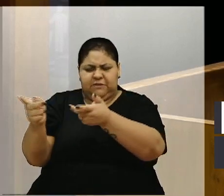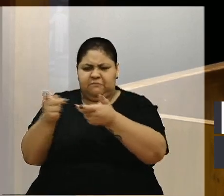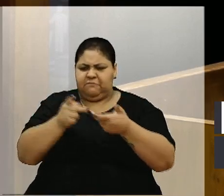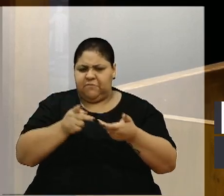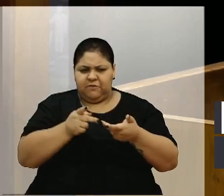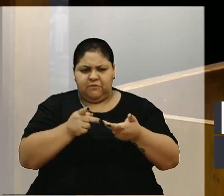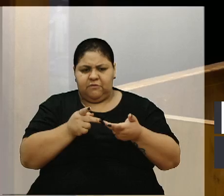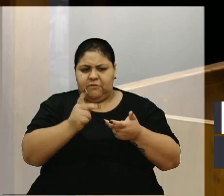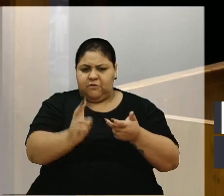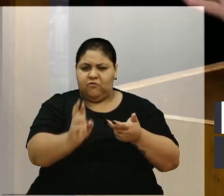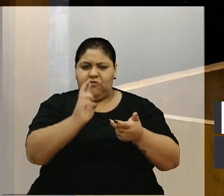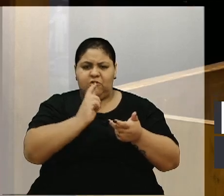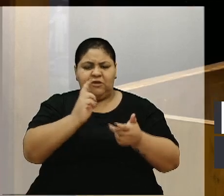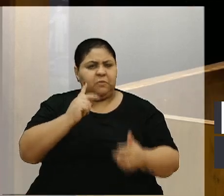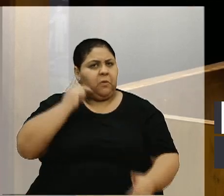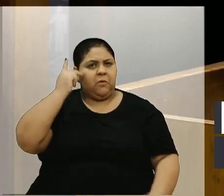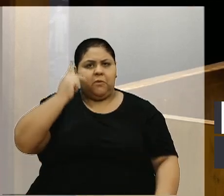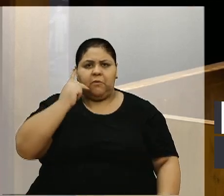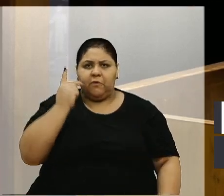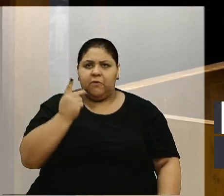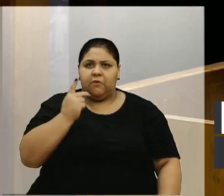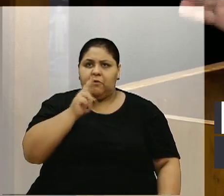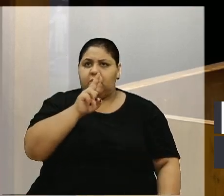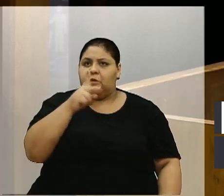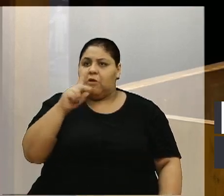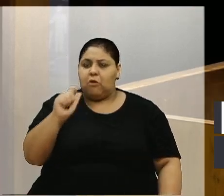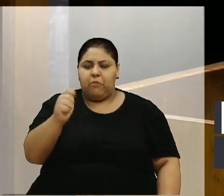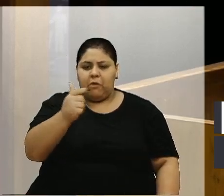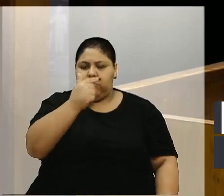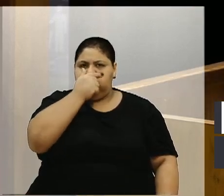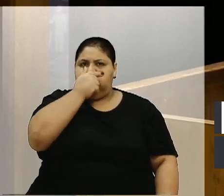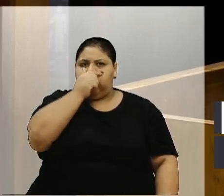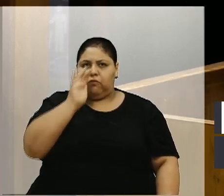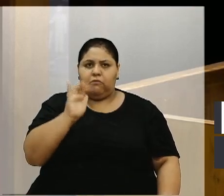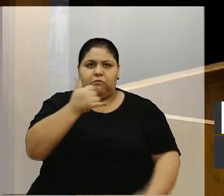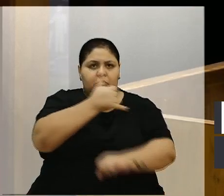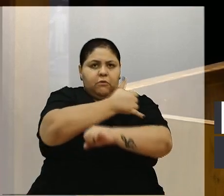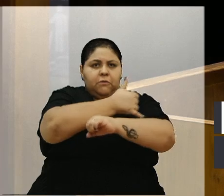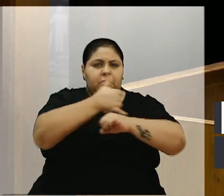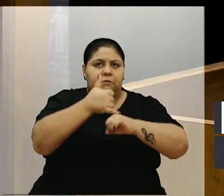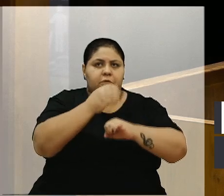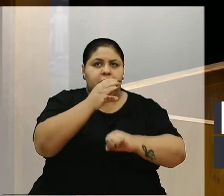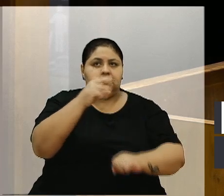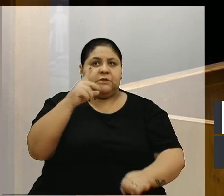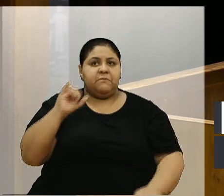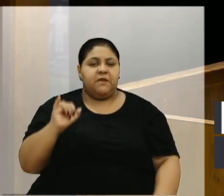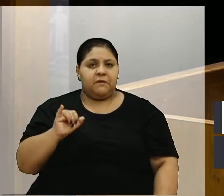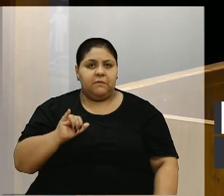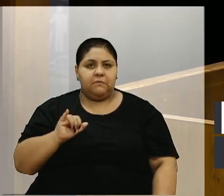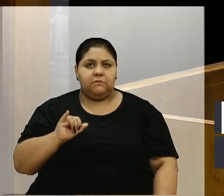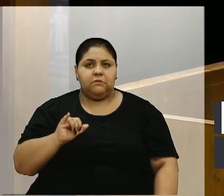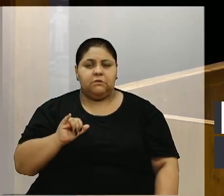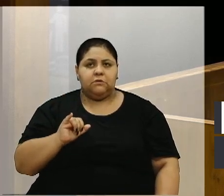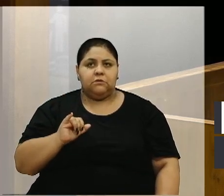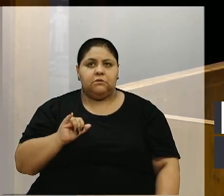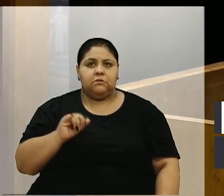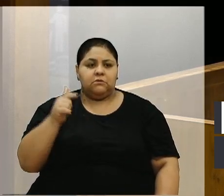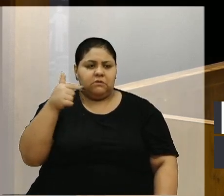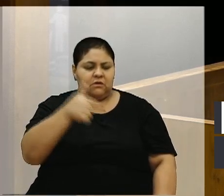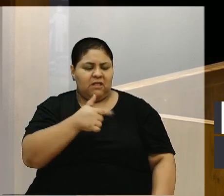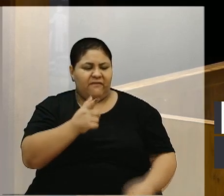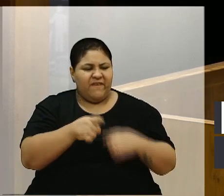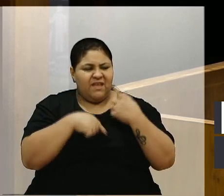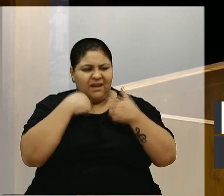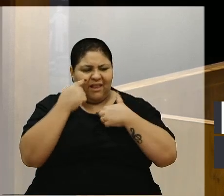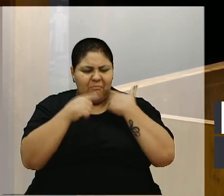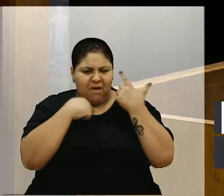não responde vereador, as UPA estão lotadas, passamos por uma CPI, e ela vem